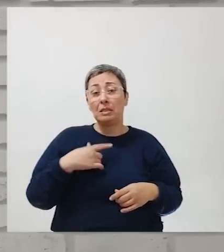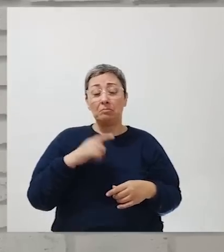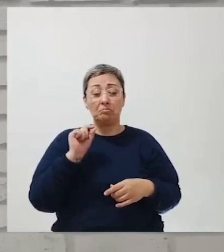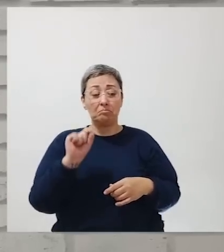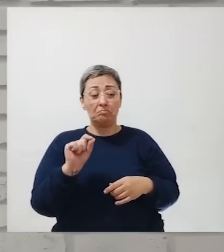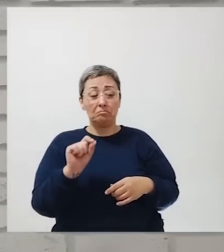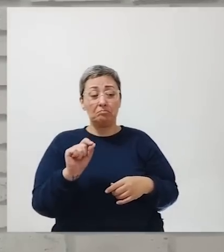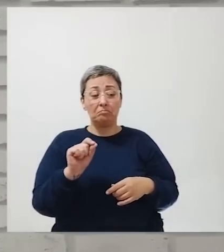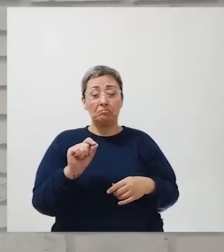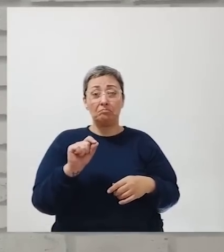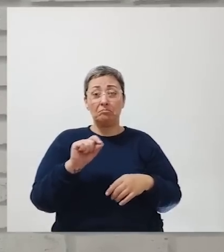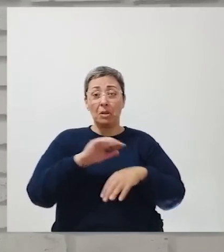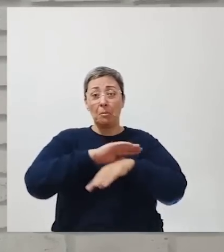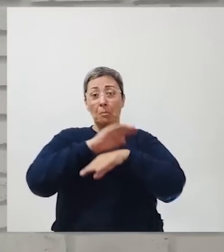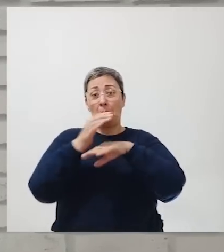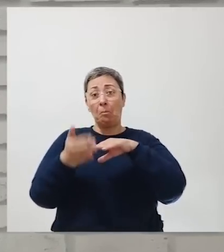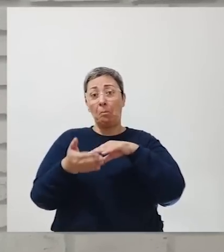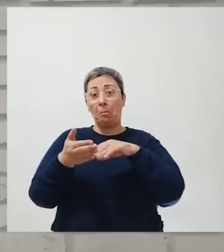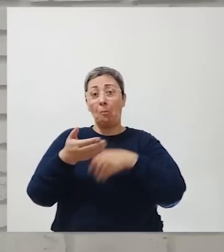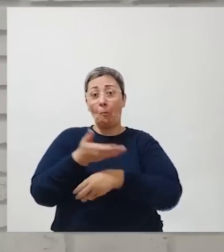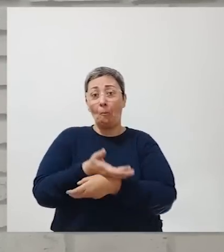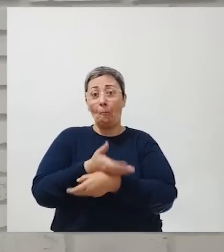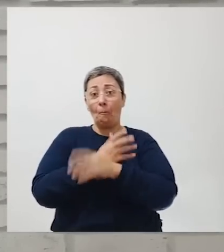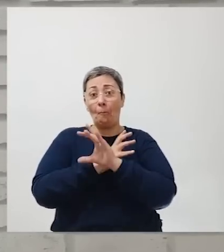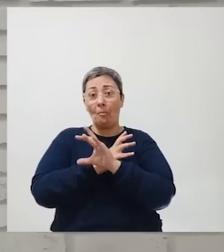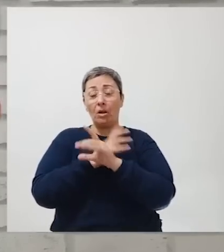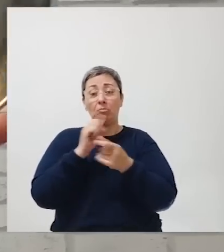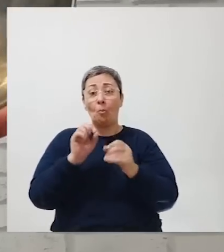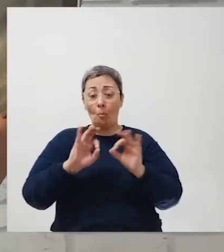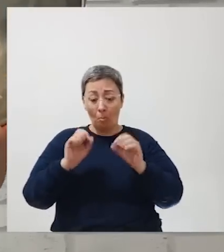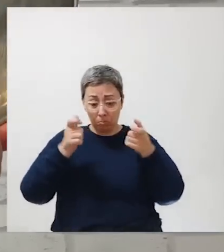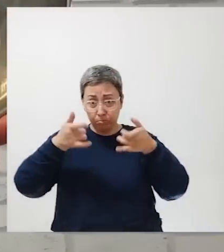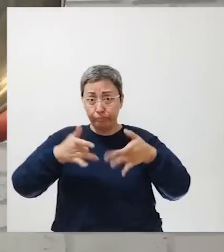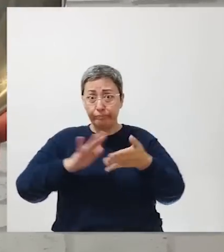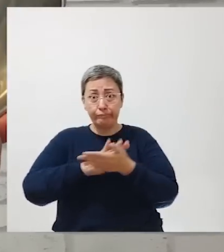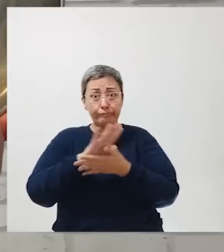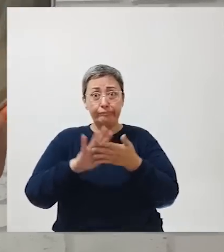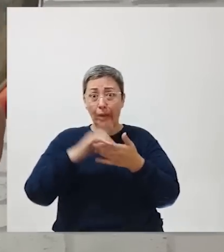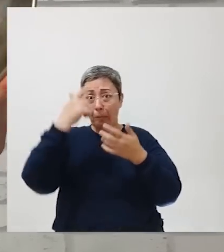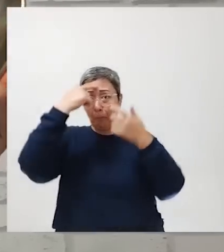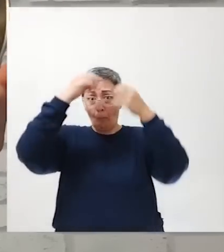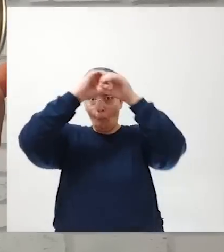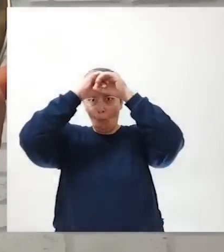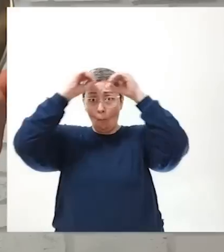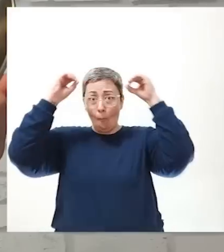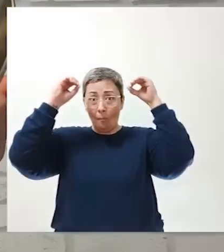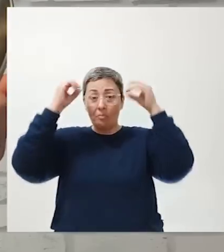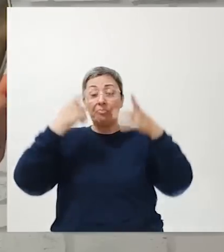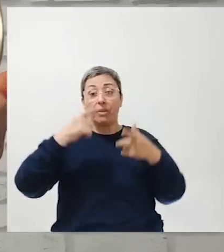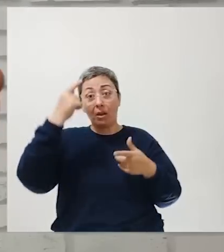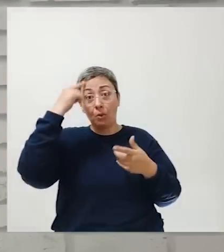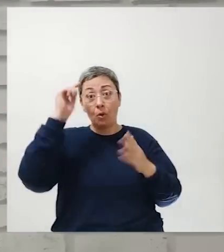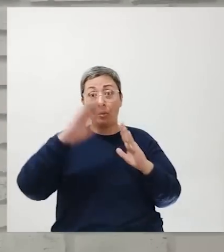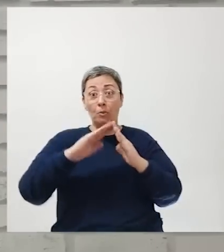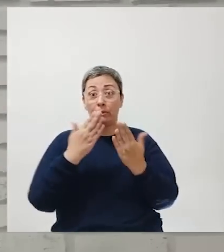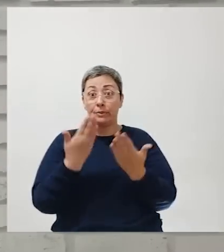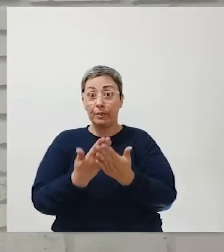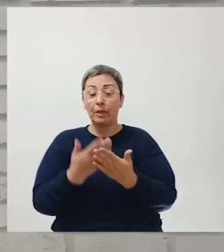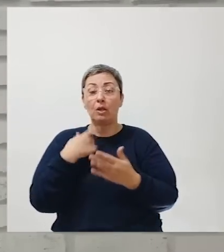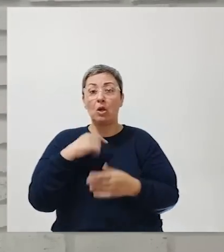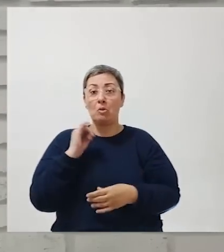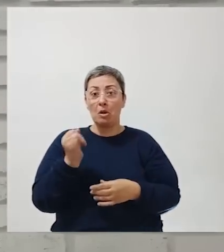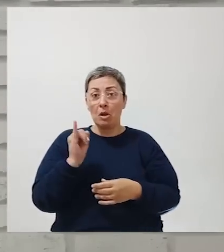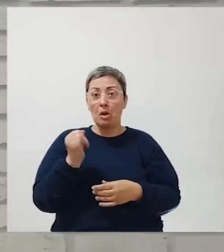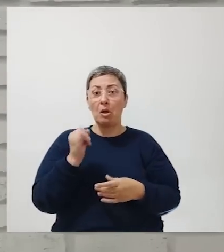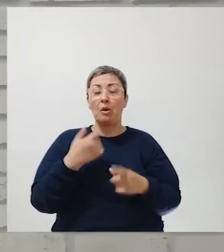eram assim, como um pote vazio, que não tinha nada dentro da cabeça. E aí, sabe como que era a escola? As pessoas